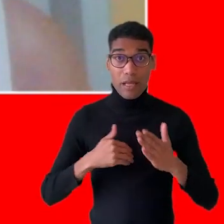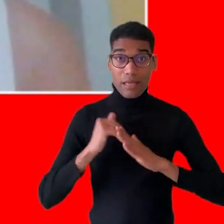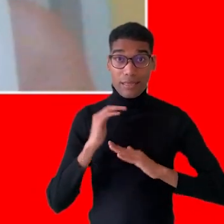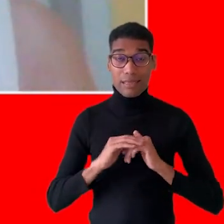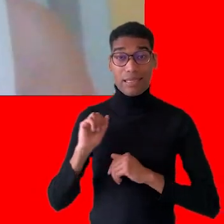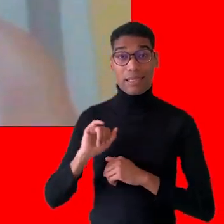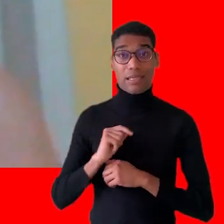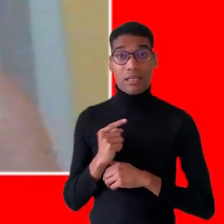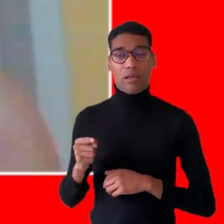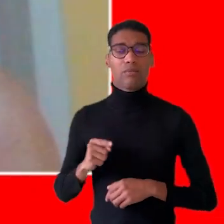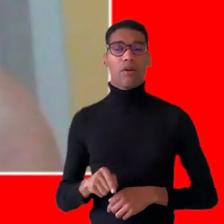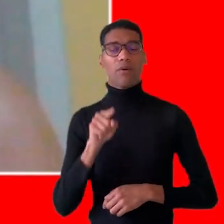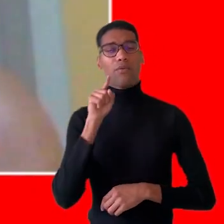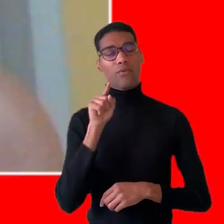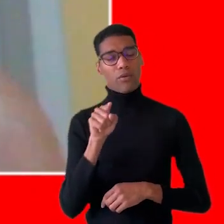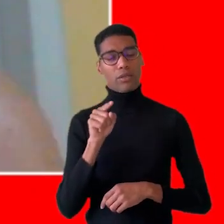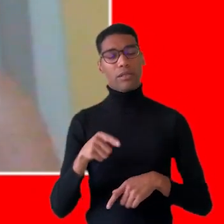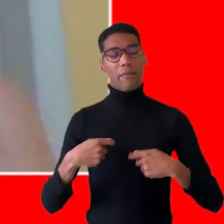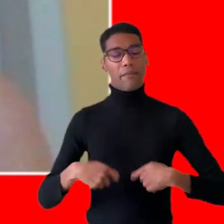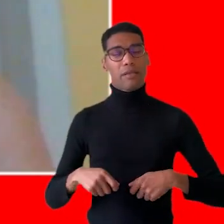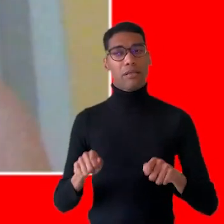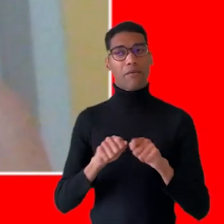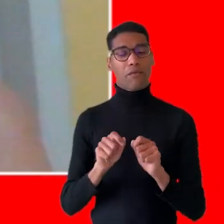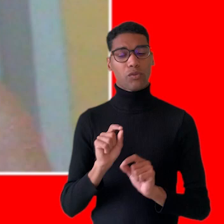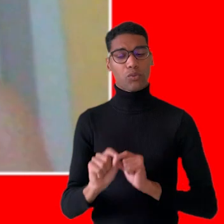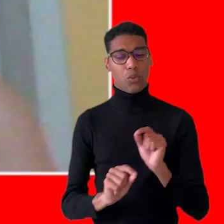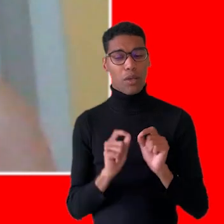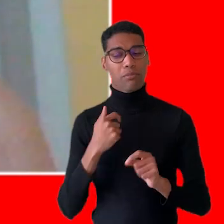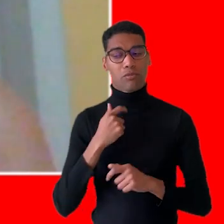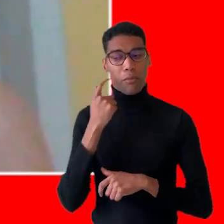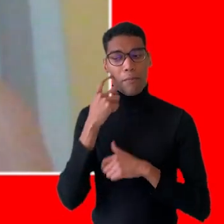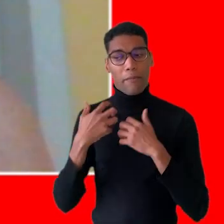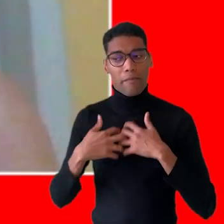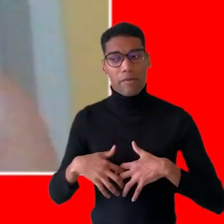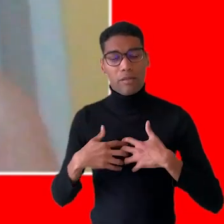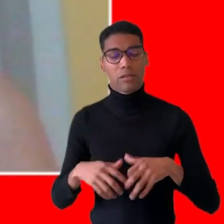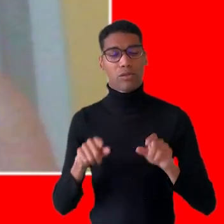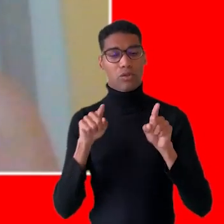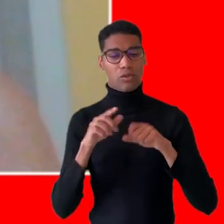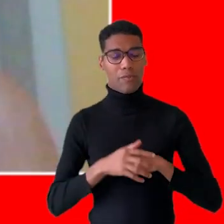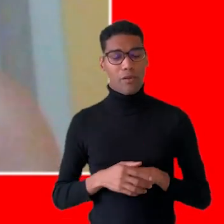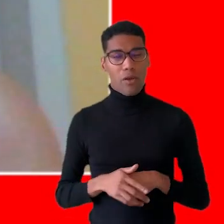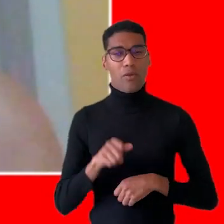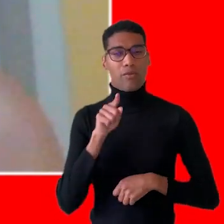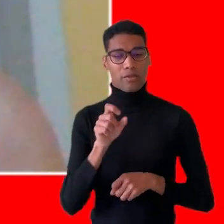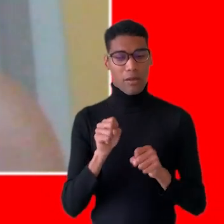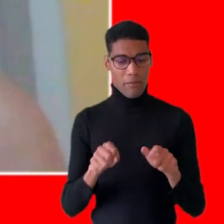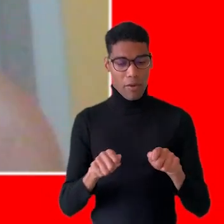essa ação, o que é que você também está fazendo? Pense nisso. O que é que